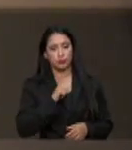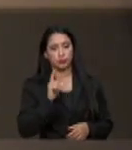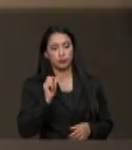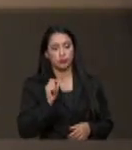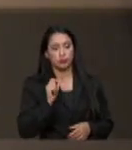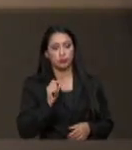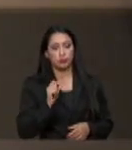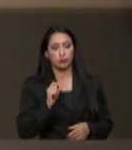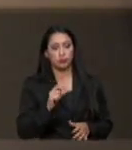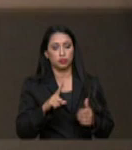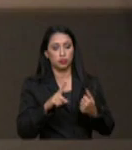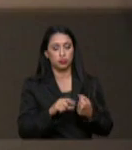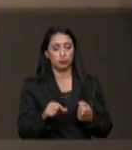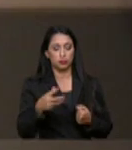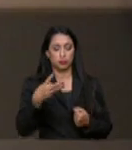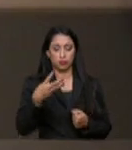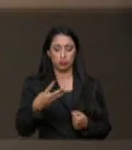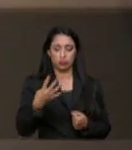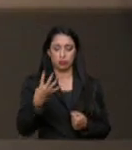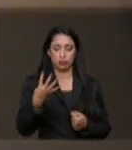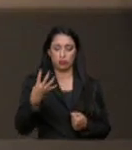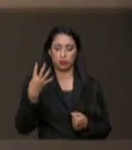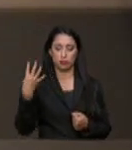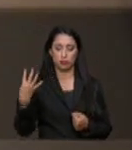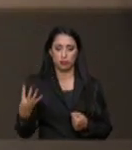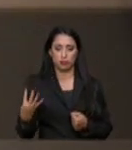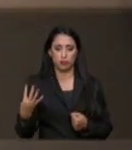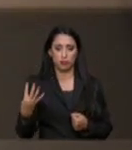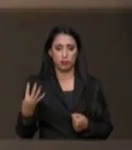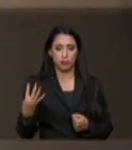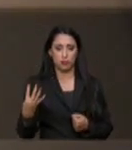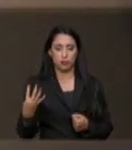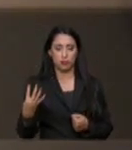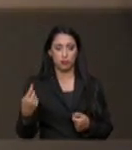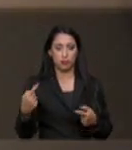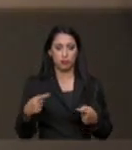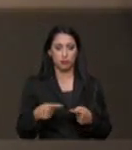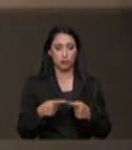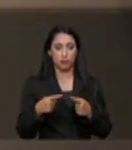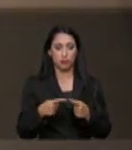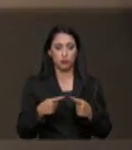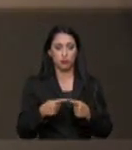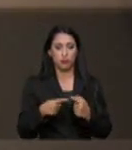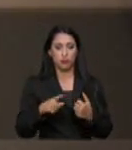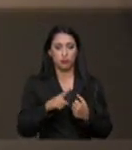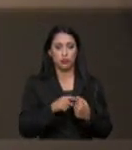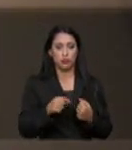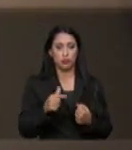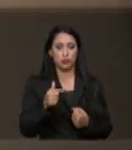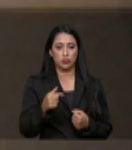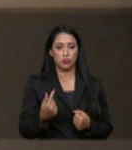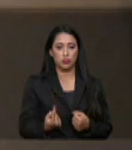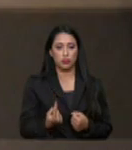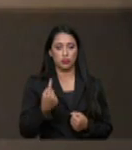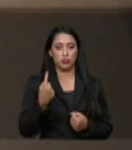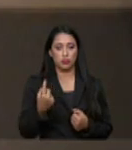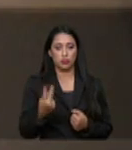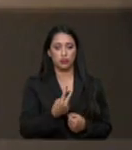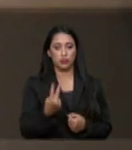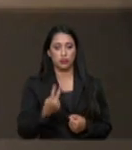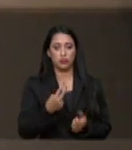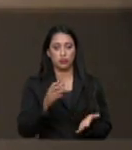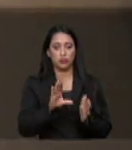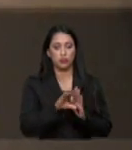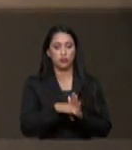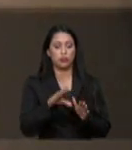nos termos do artigo 344 combinado com artigo 71 ambos do Código